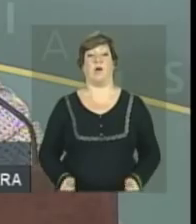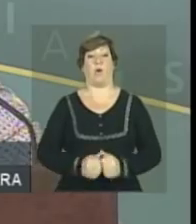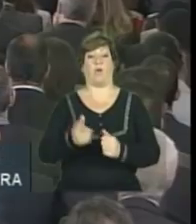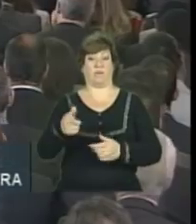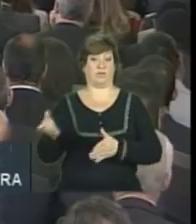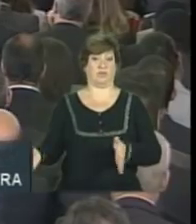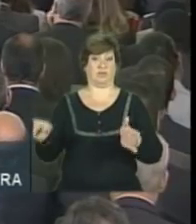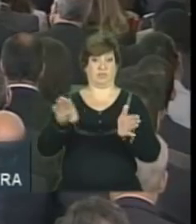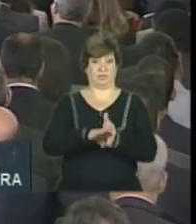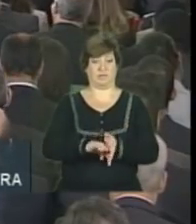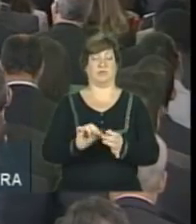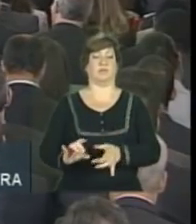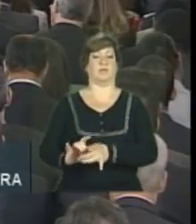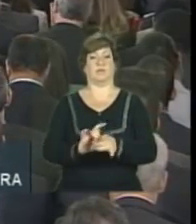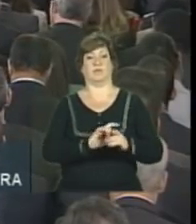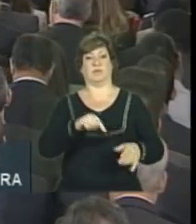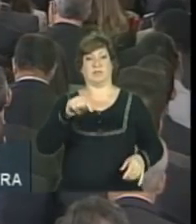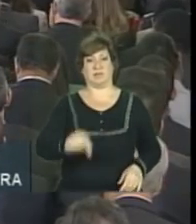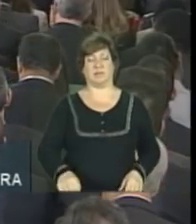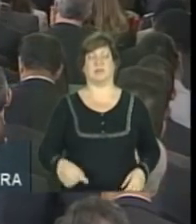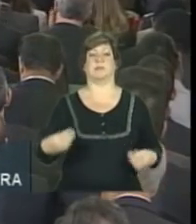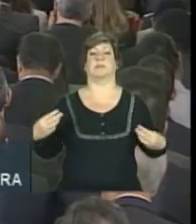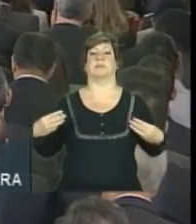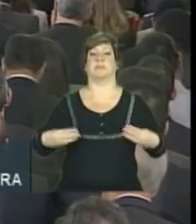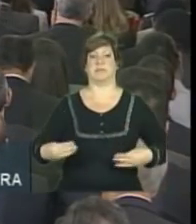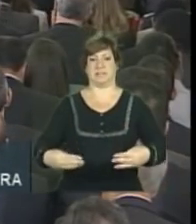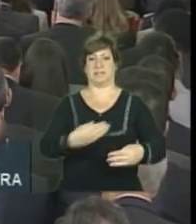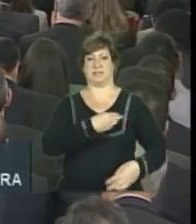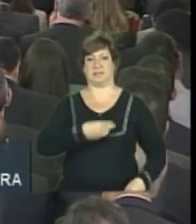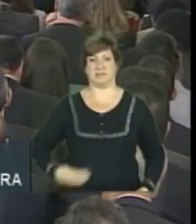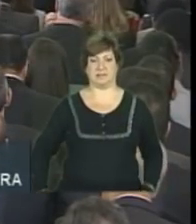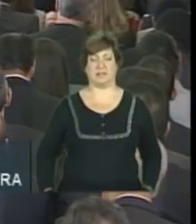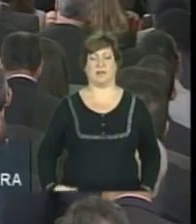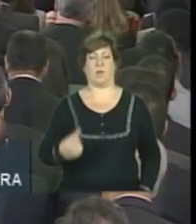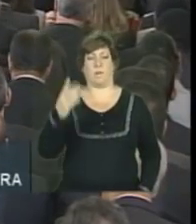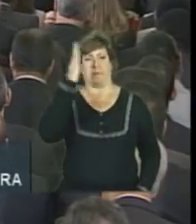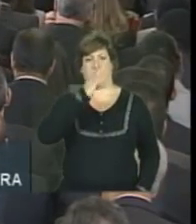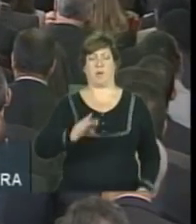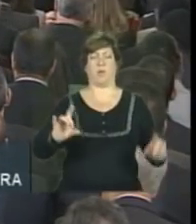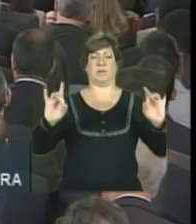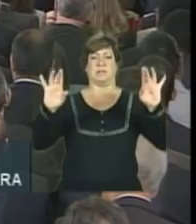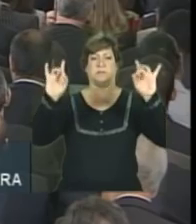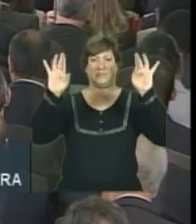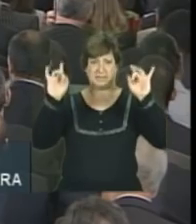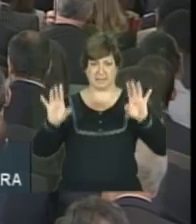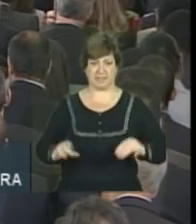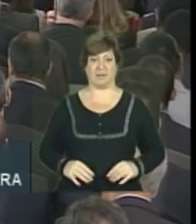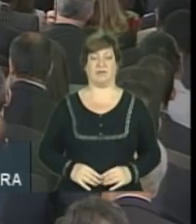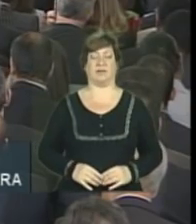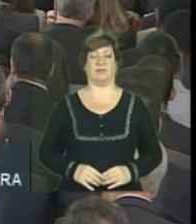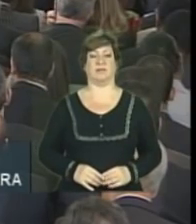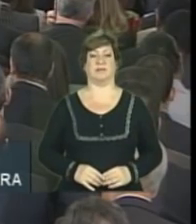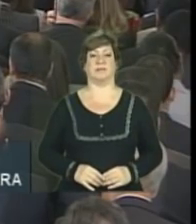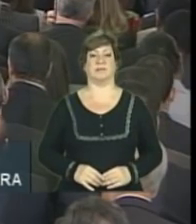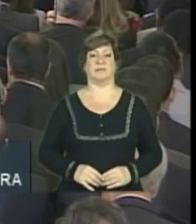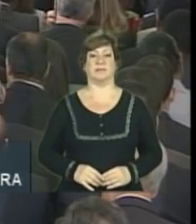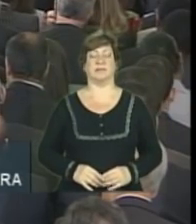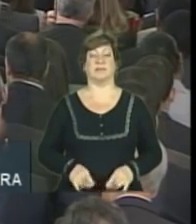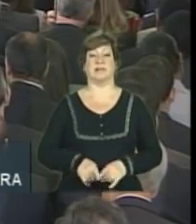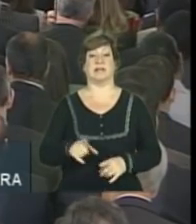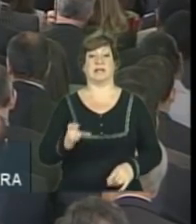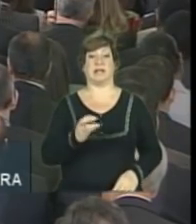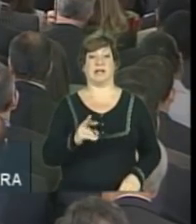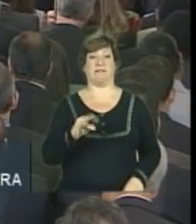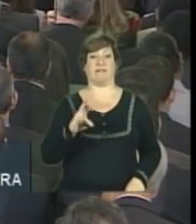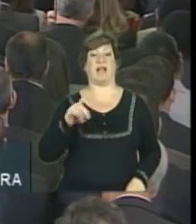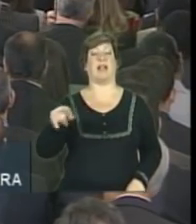chegada, incorpora-se ao Ministério um brasileiro de alta qualidade. E o Crivella tem